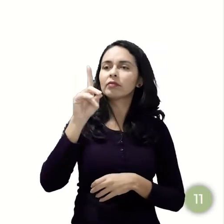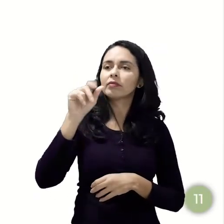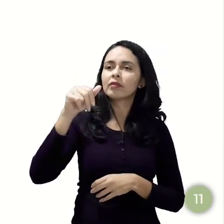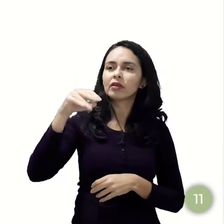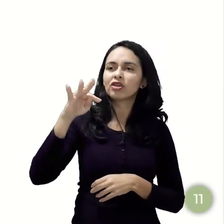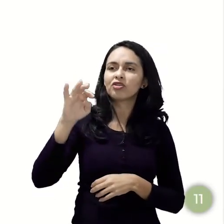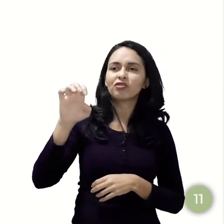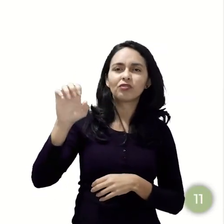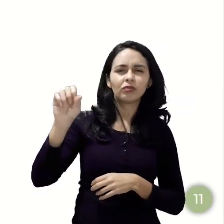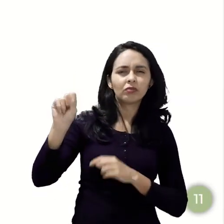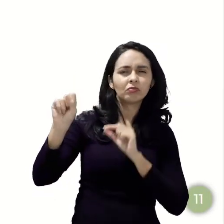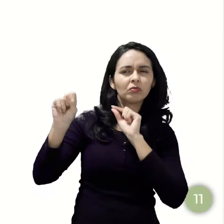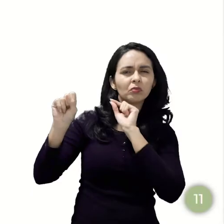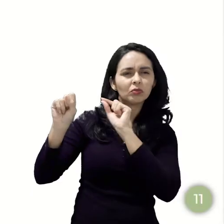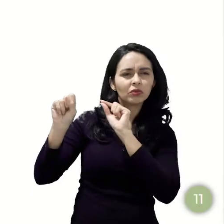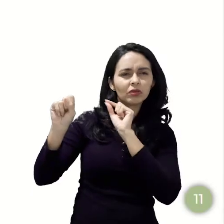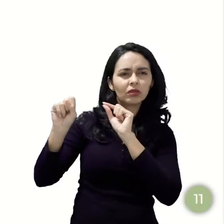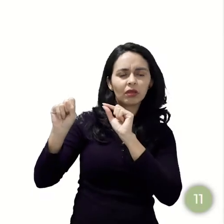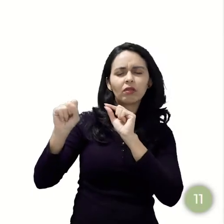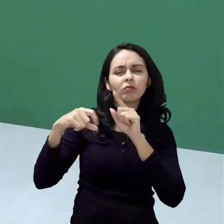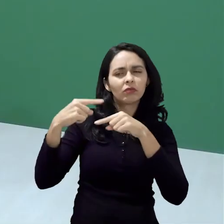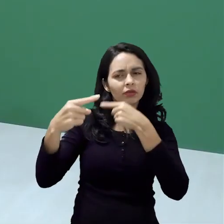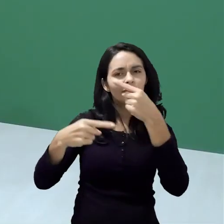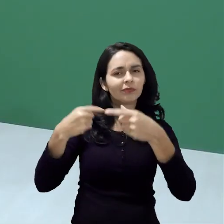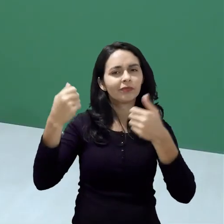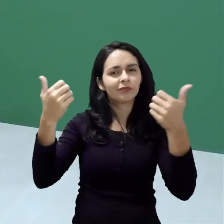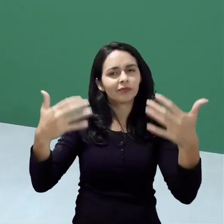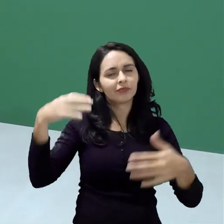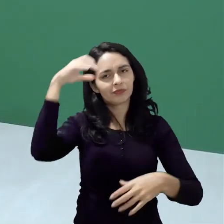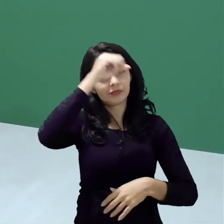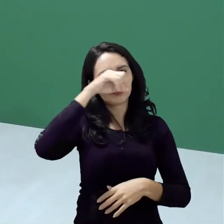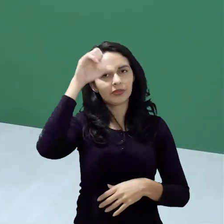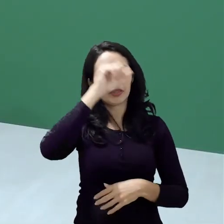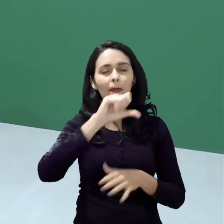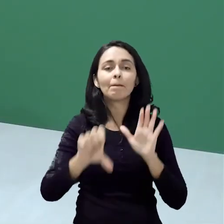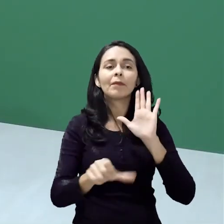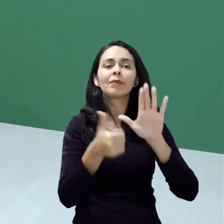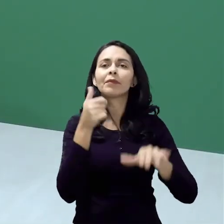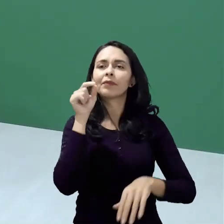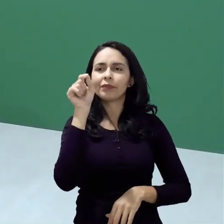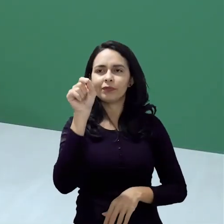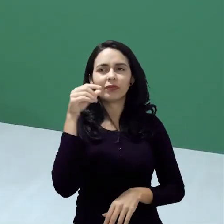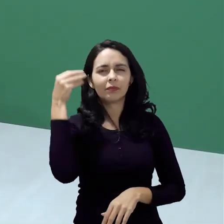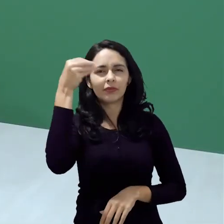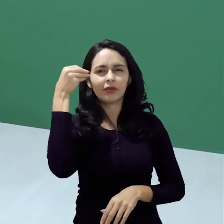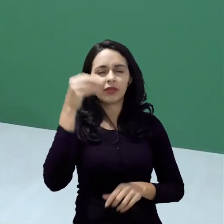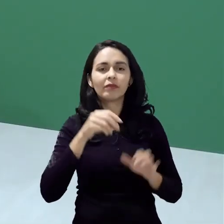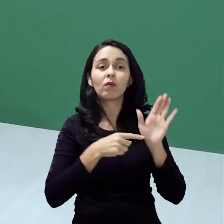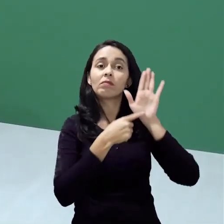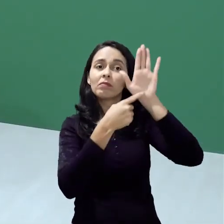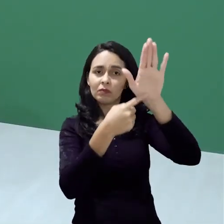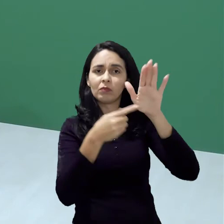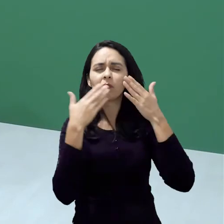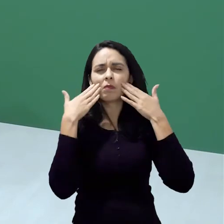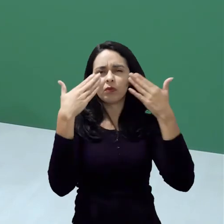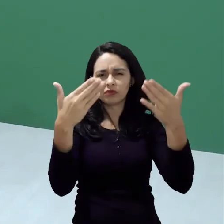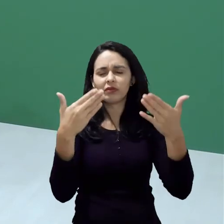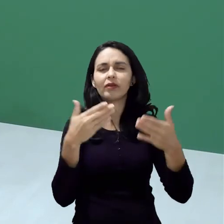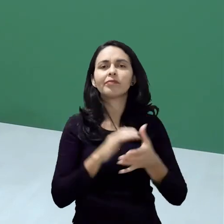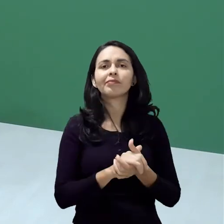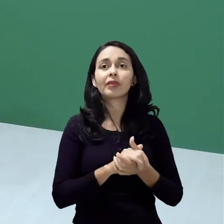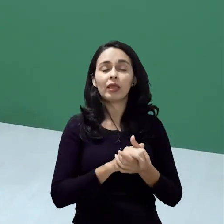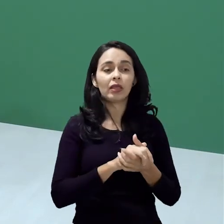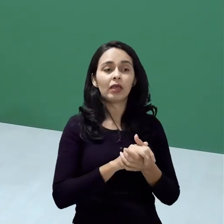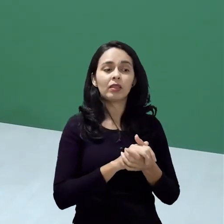mais para frente nós vamos ver o que seria o quais seriam alguns dos antioxidantes primeiramente eu tenho aqui para